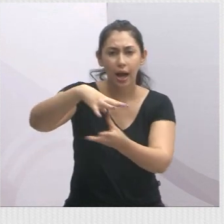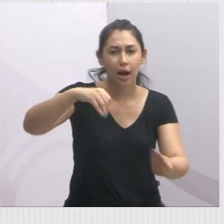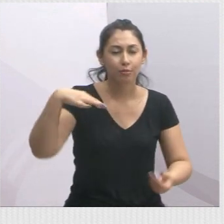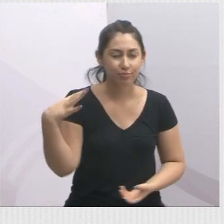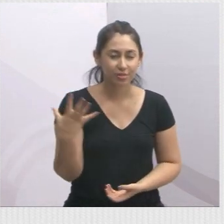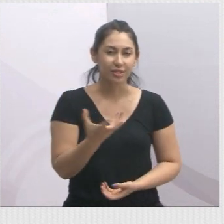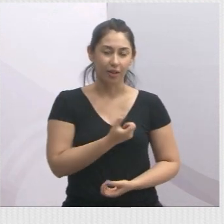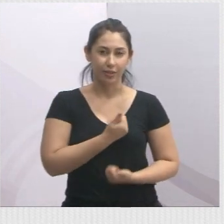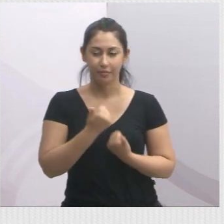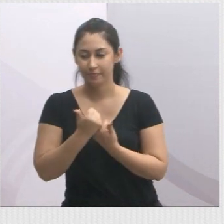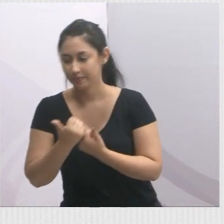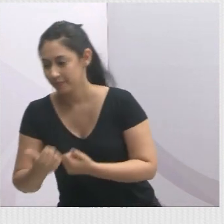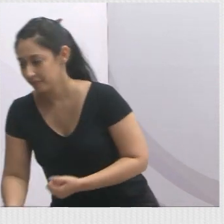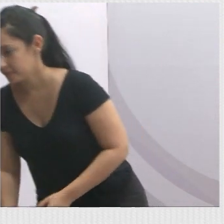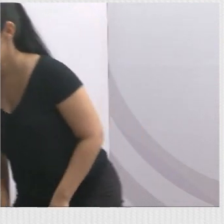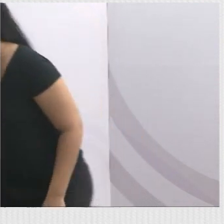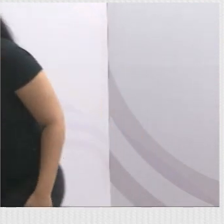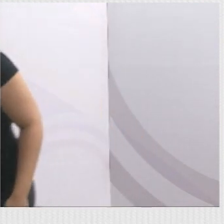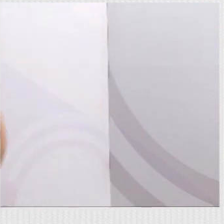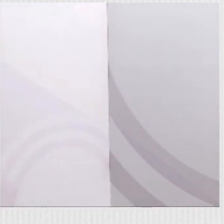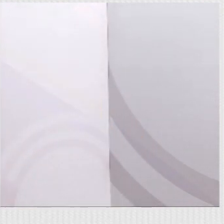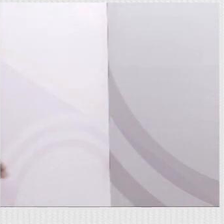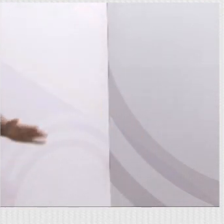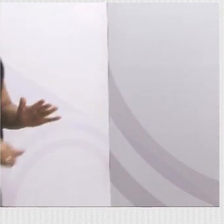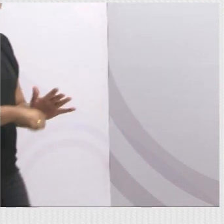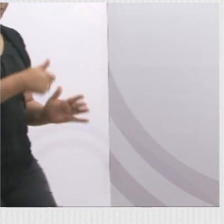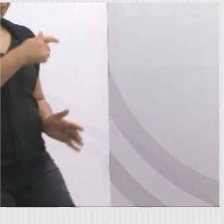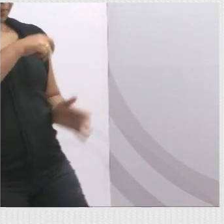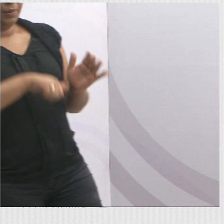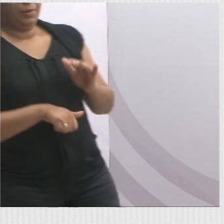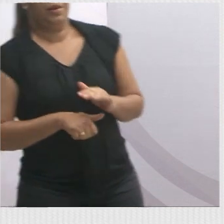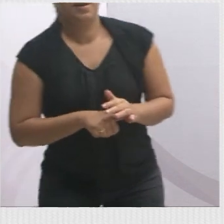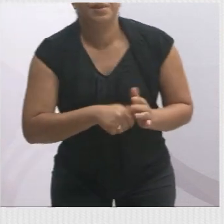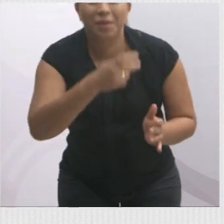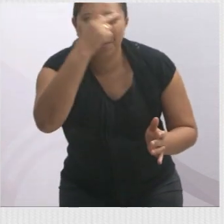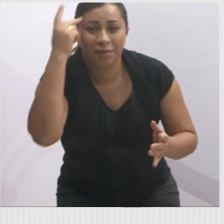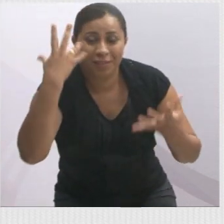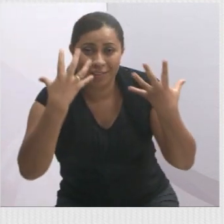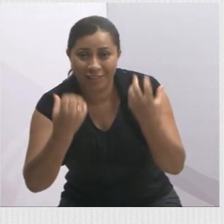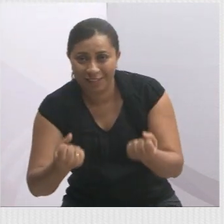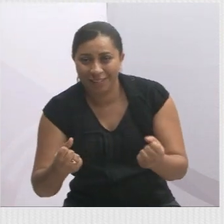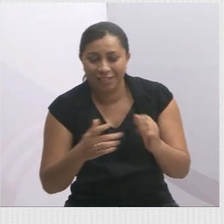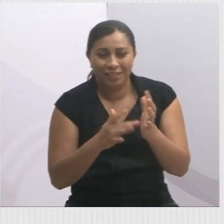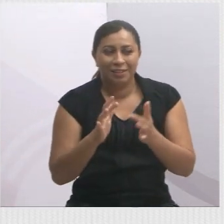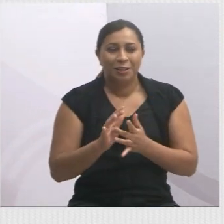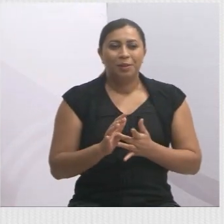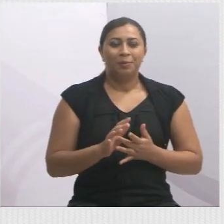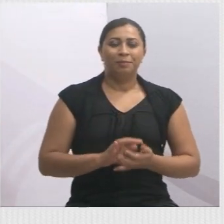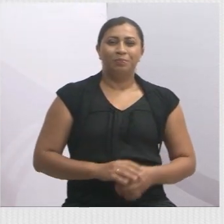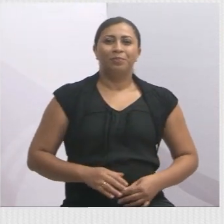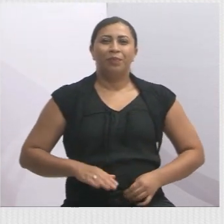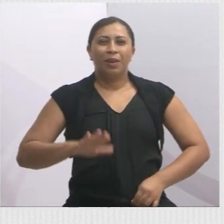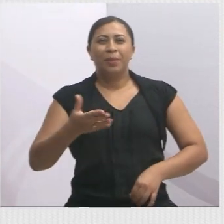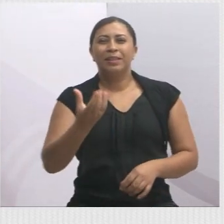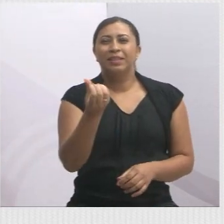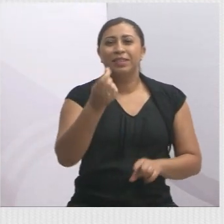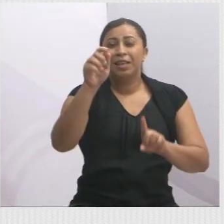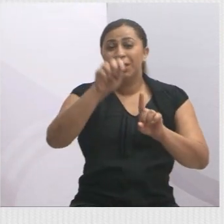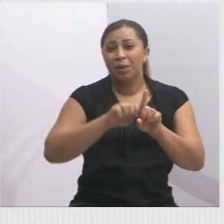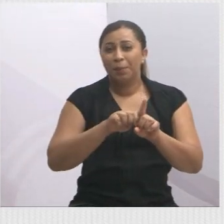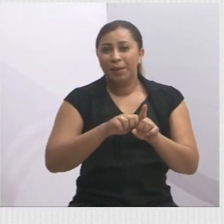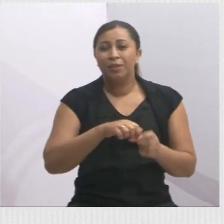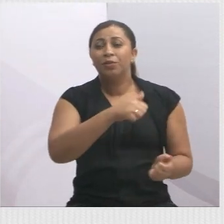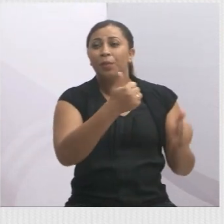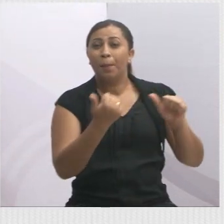de Jacareí. O primeiro convertido foi o irmão Benedito Nativo, em memória, e nos 6 meses subsequentes